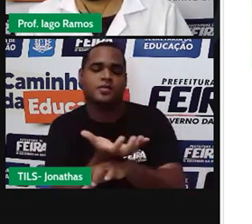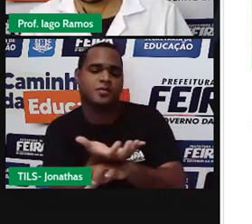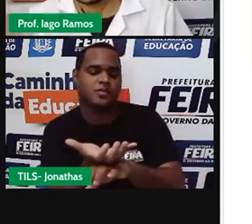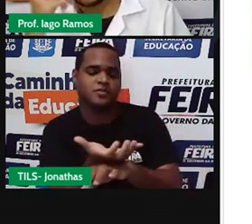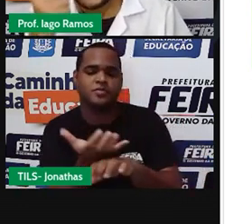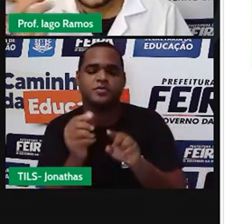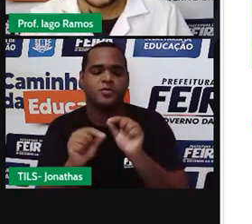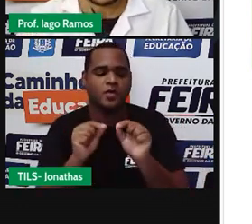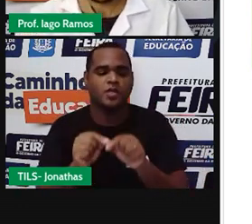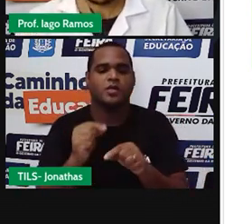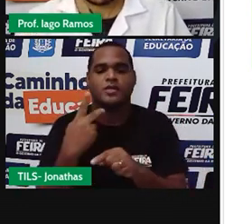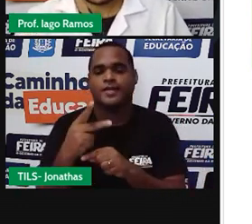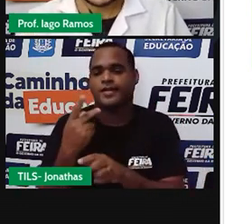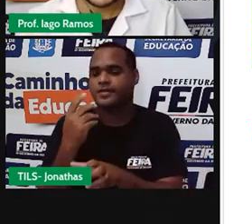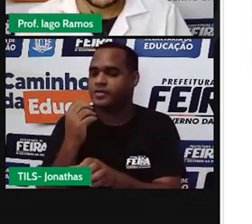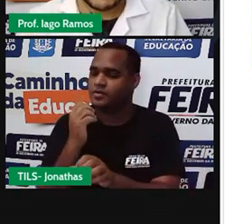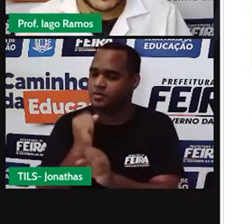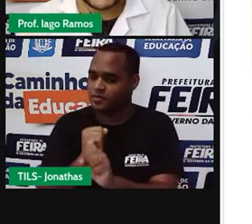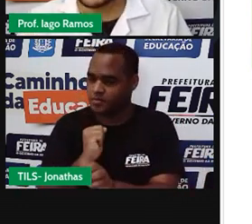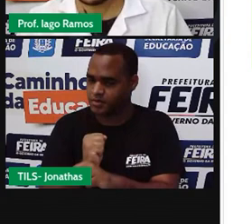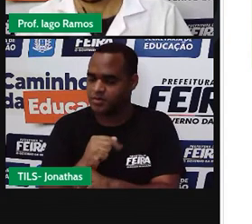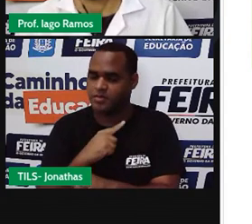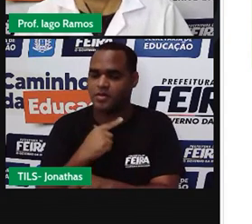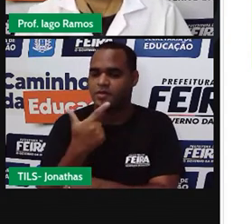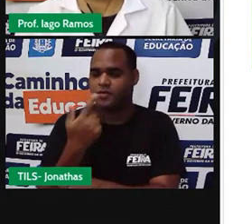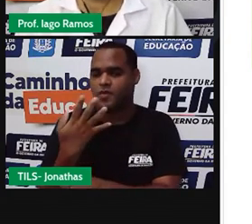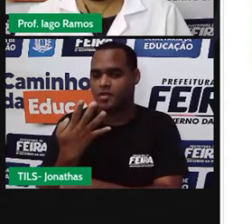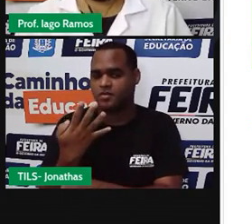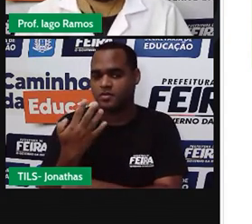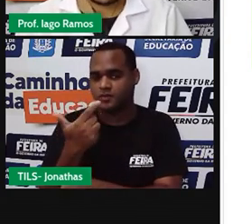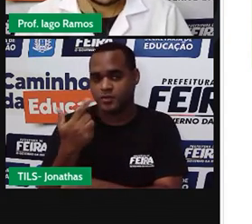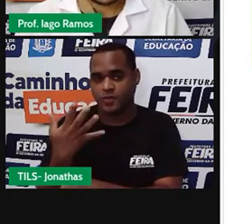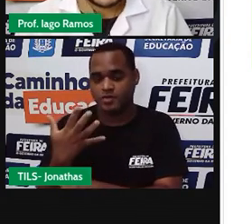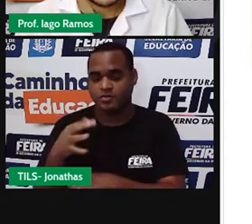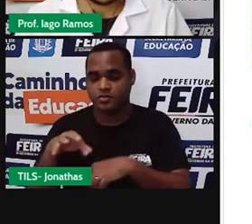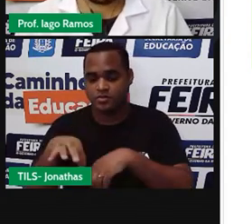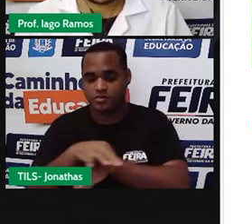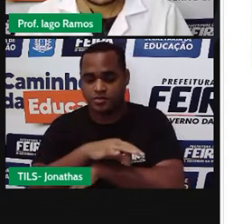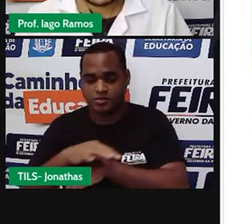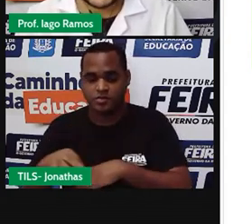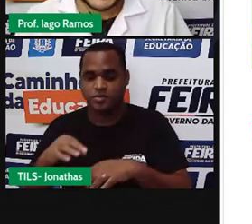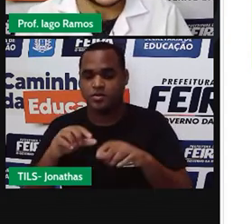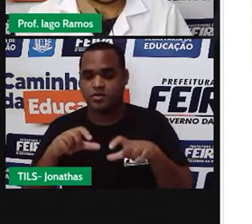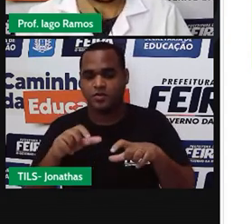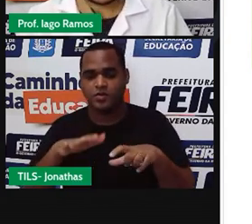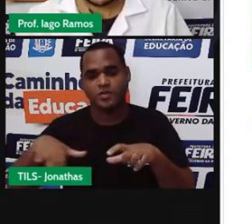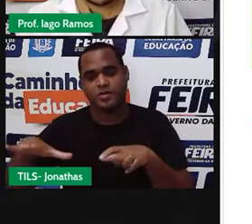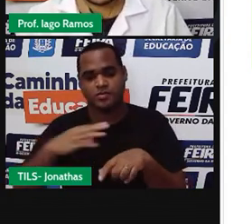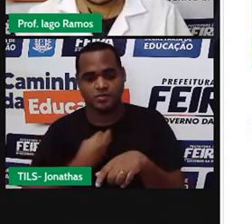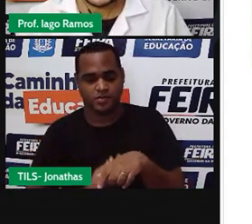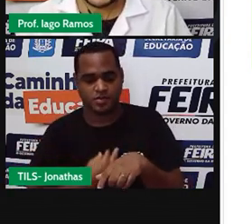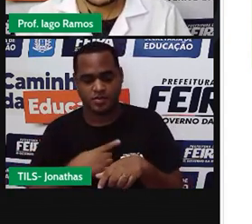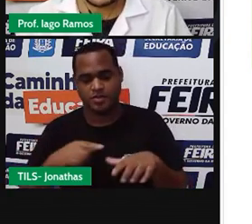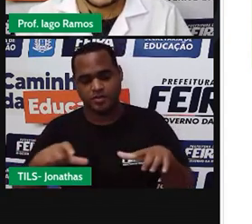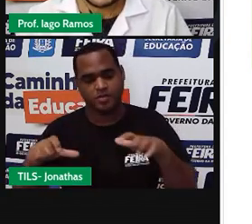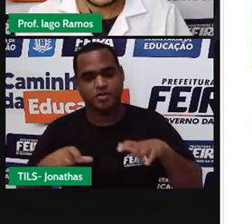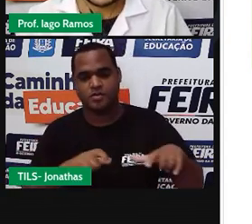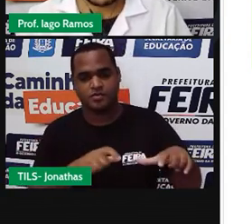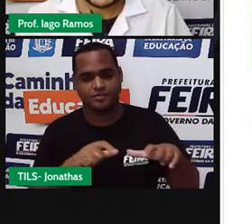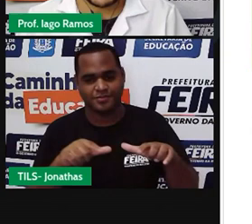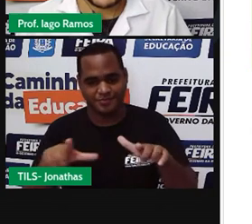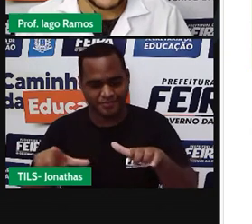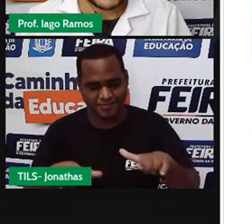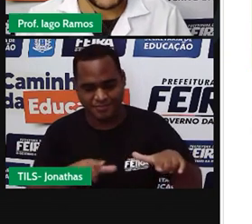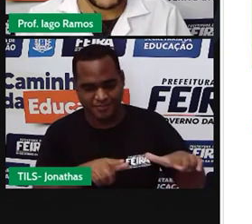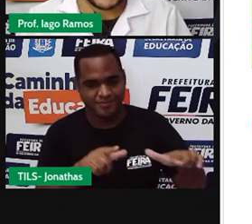em valor de número 24 medido na unidade placas de grama certo